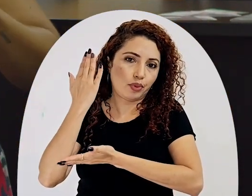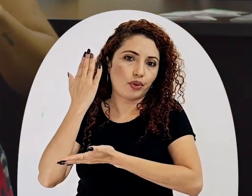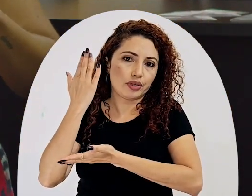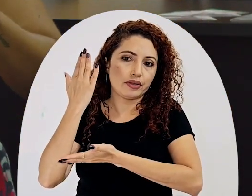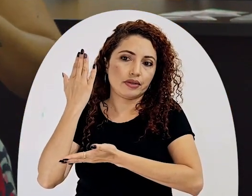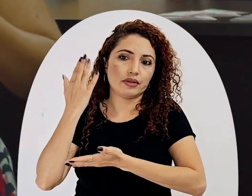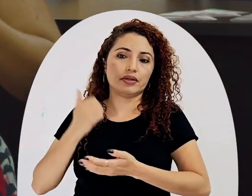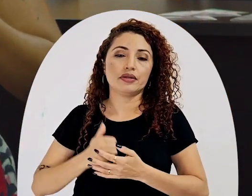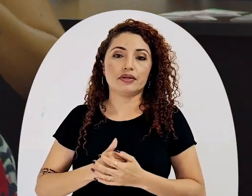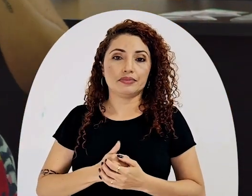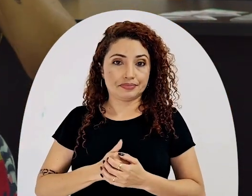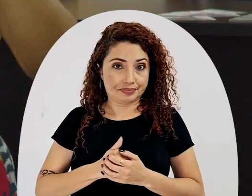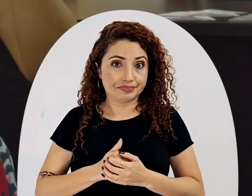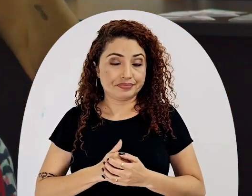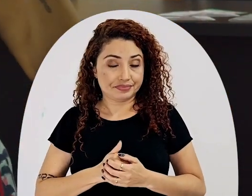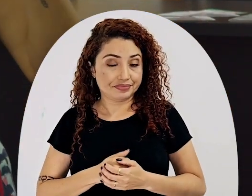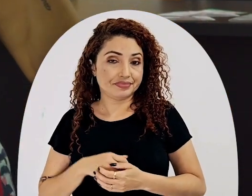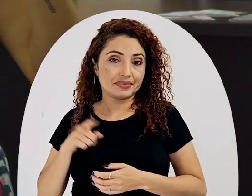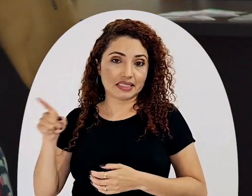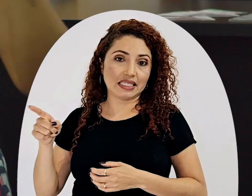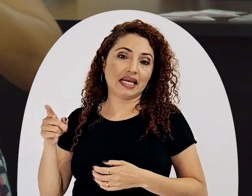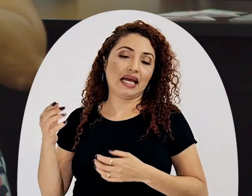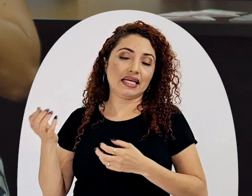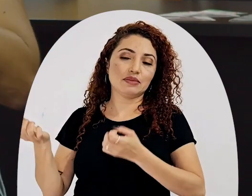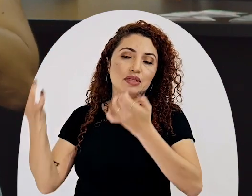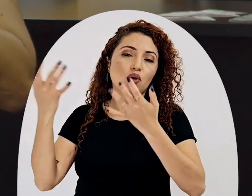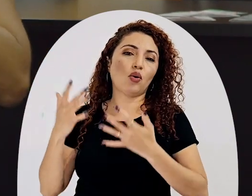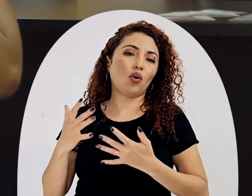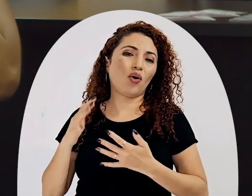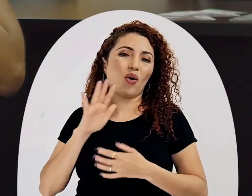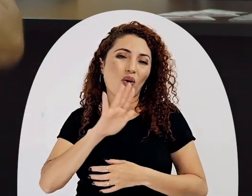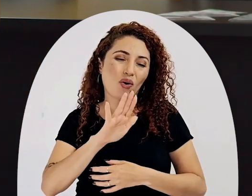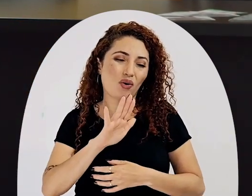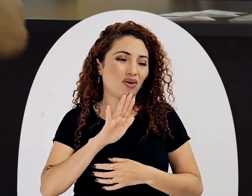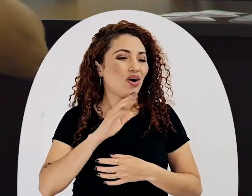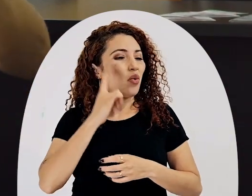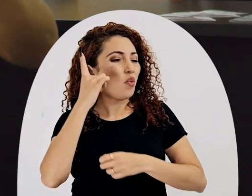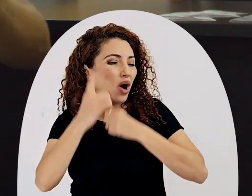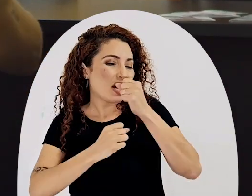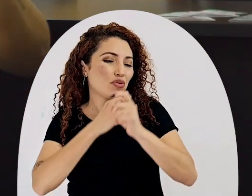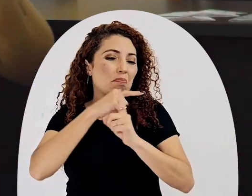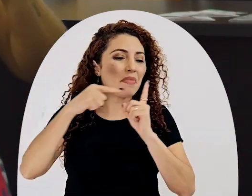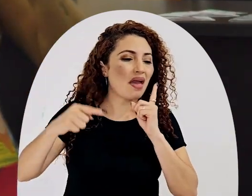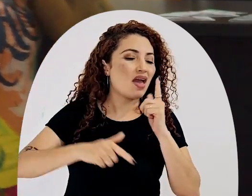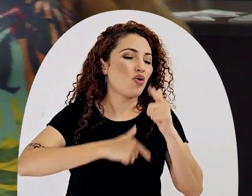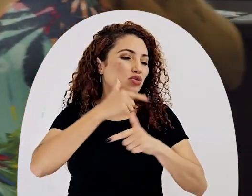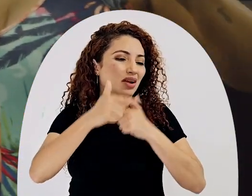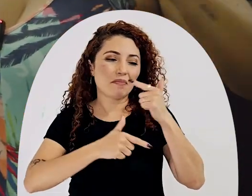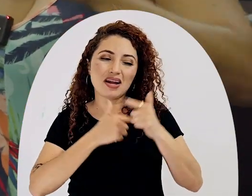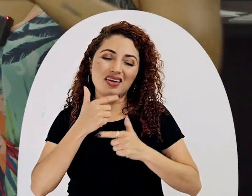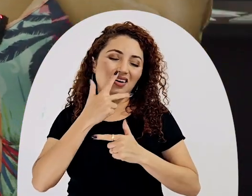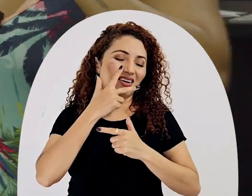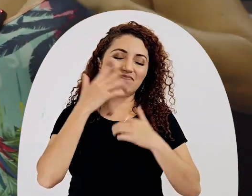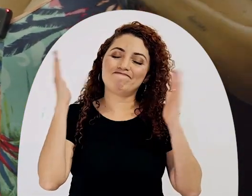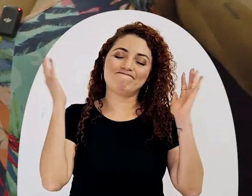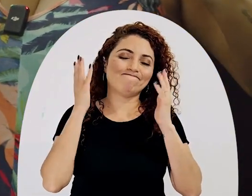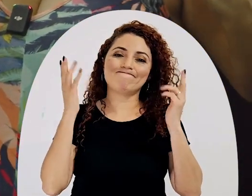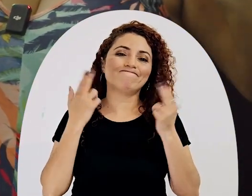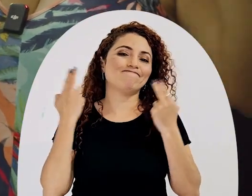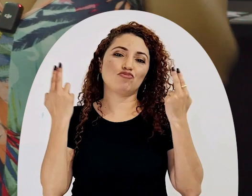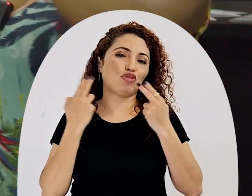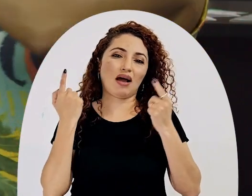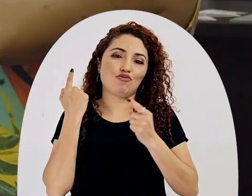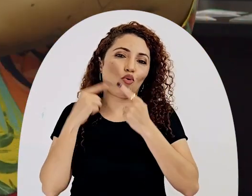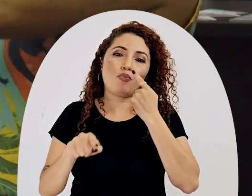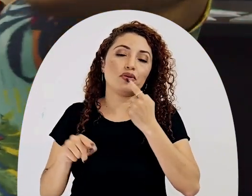simplesmente com o retorno de que, depois de 1 ano e meio, não deu match. Mas eu gosto de fazer uma